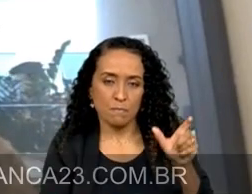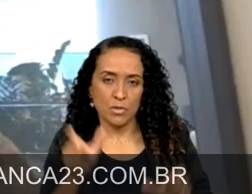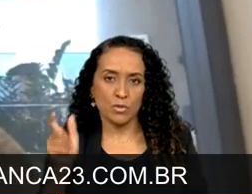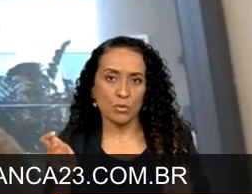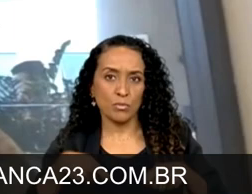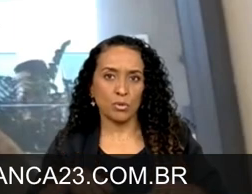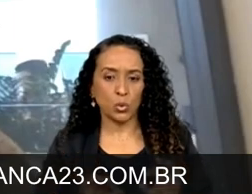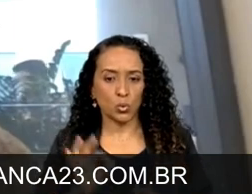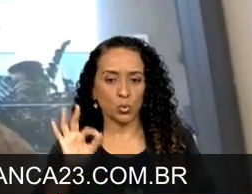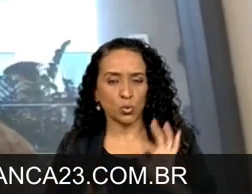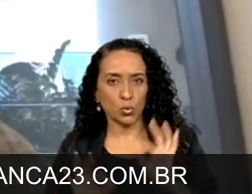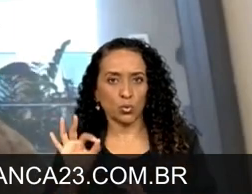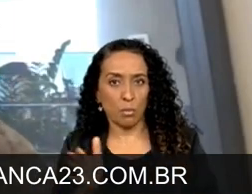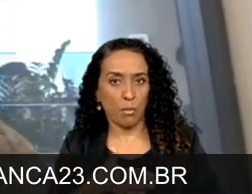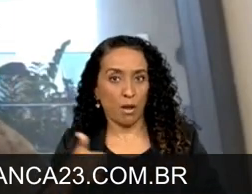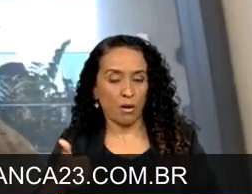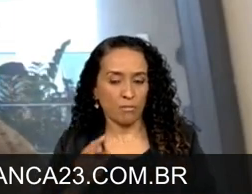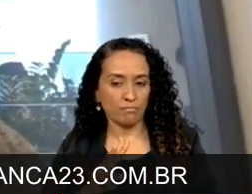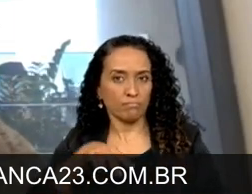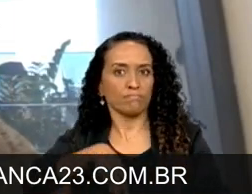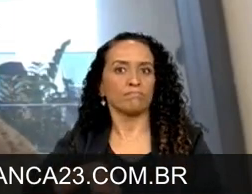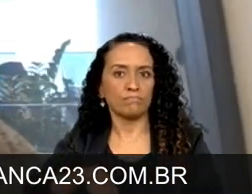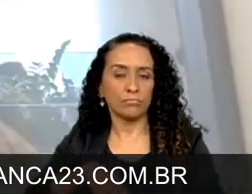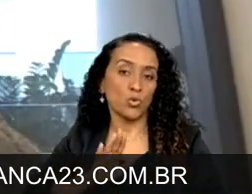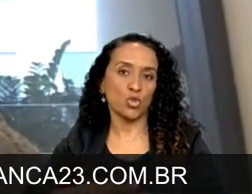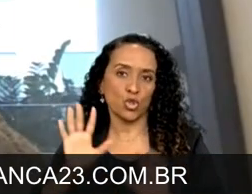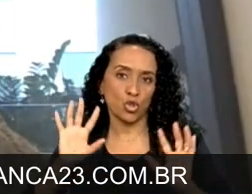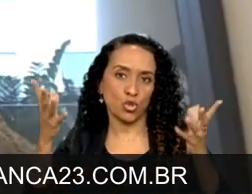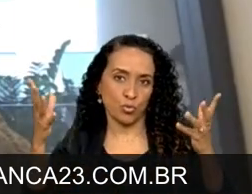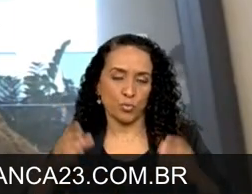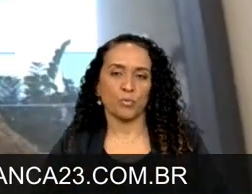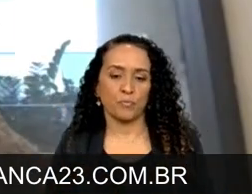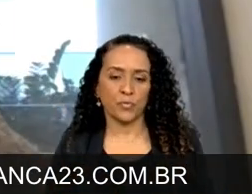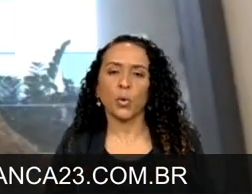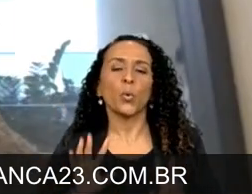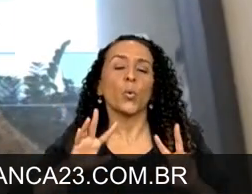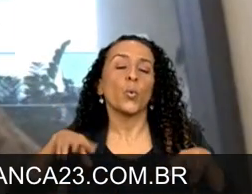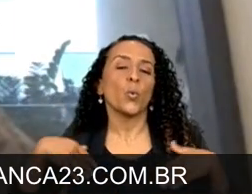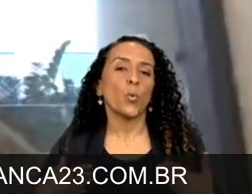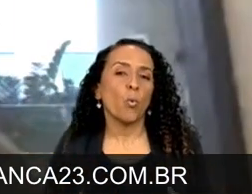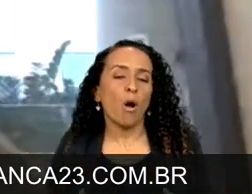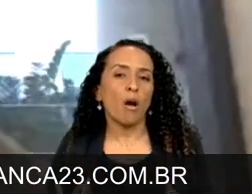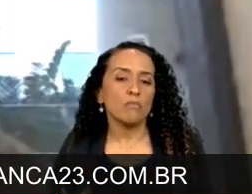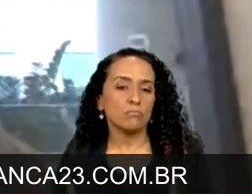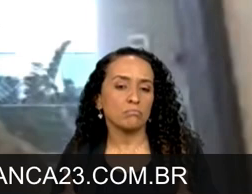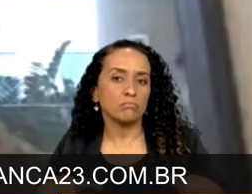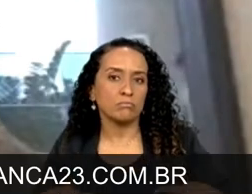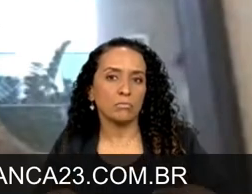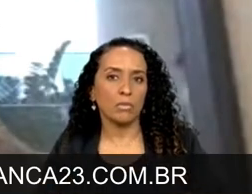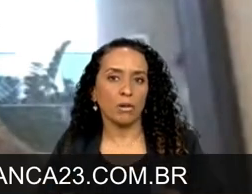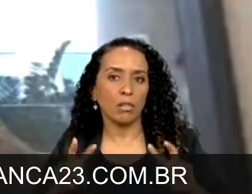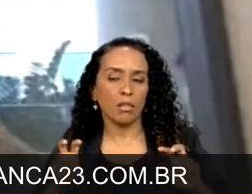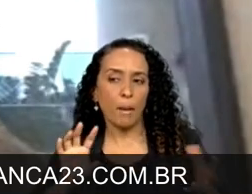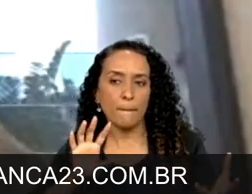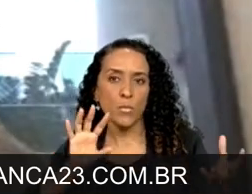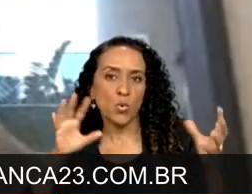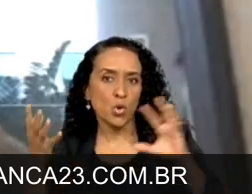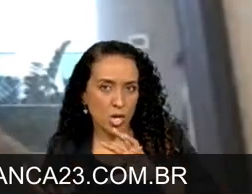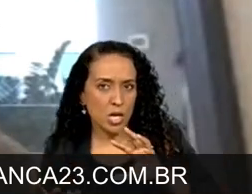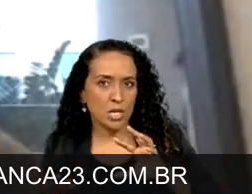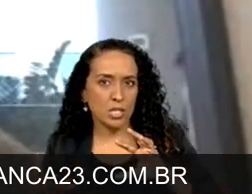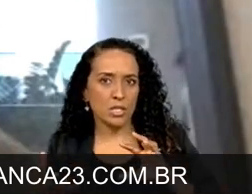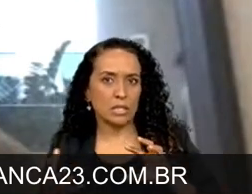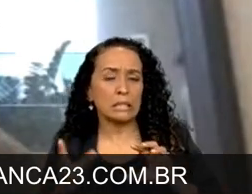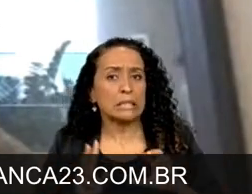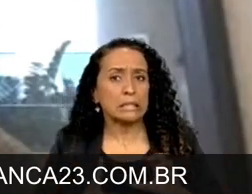se preparar melhor para enfrentar esse tipo de evento. Qual que é o desafio? O tema das mudanças climáticas, ele sempre foi